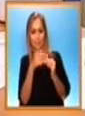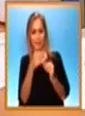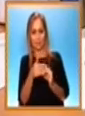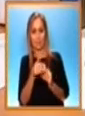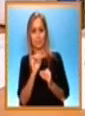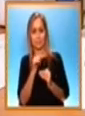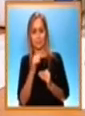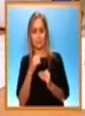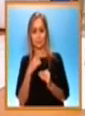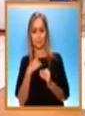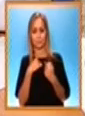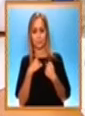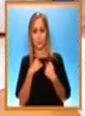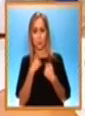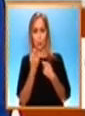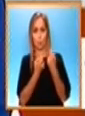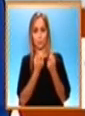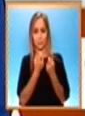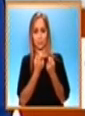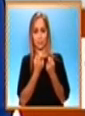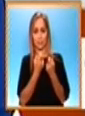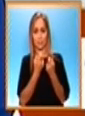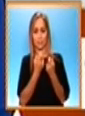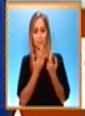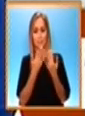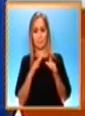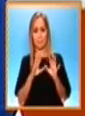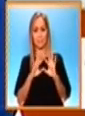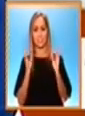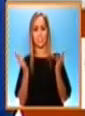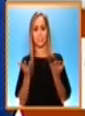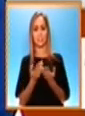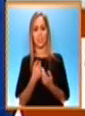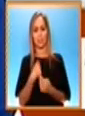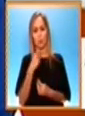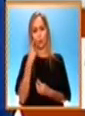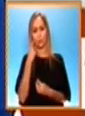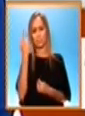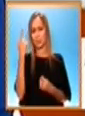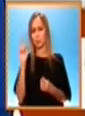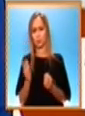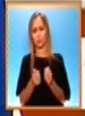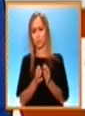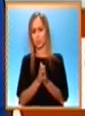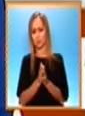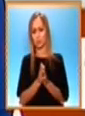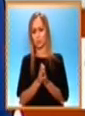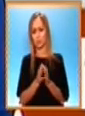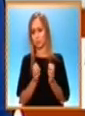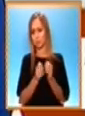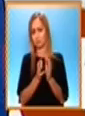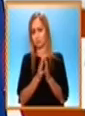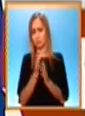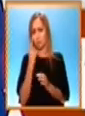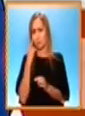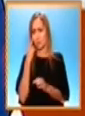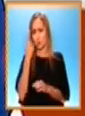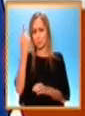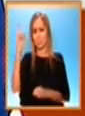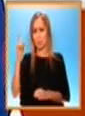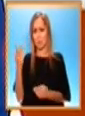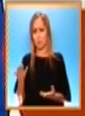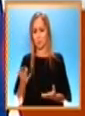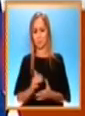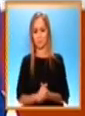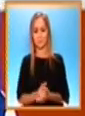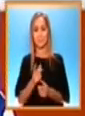Sim. Sim, eu pesquisei algumas coisas, mas no geral acho que conhecia quase todas as músicas. São todas conhecidas, acho que as pessoas todas conhecem. Sim,